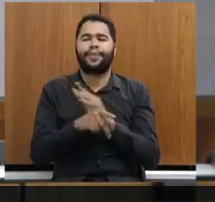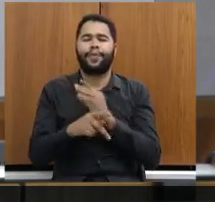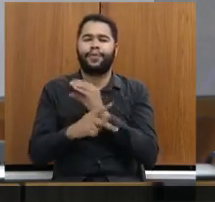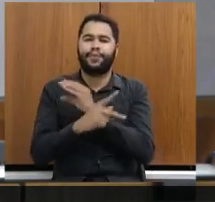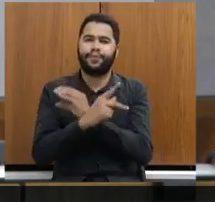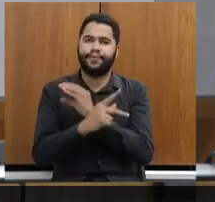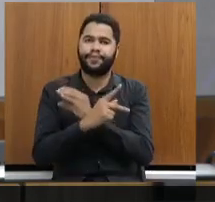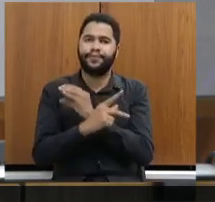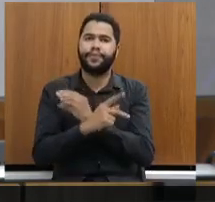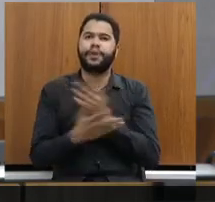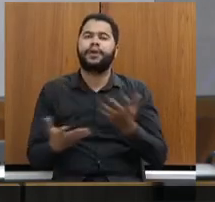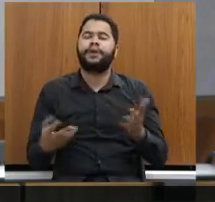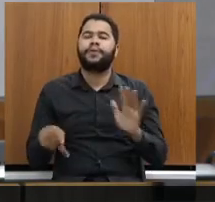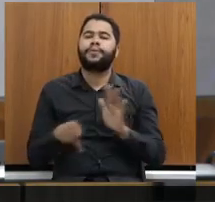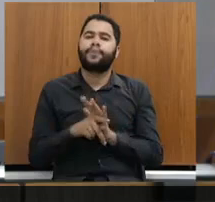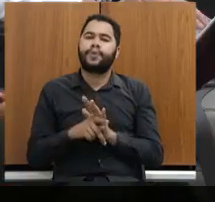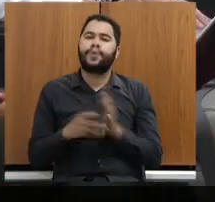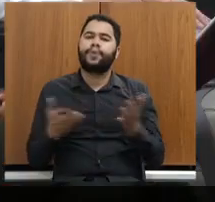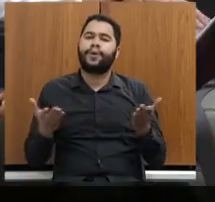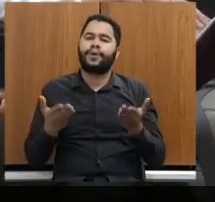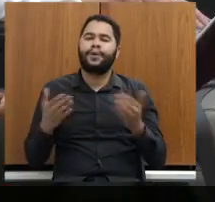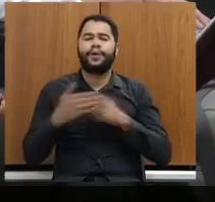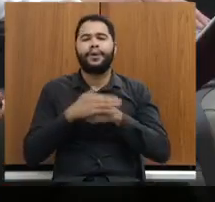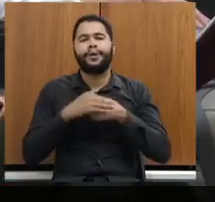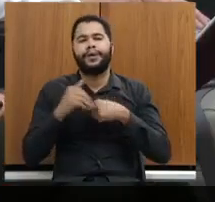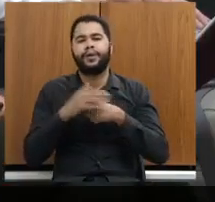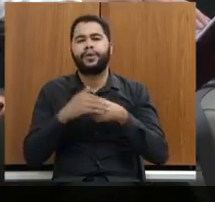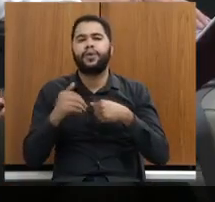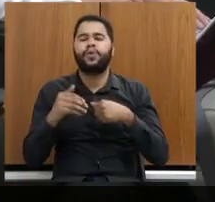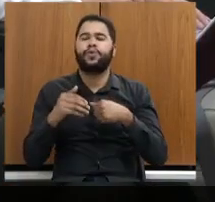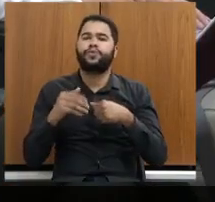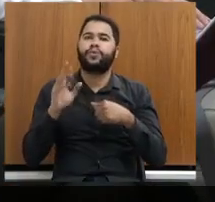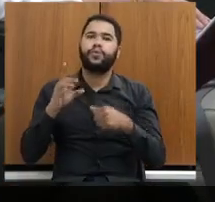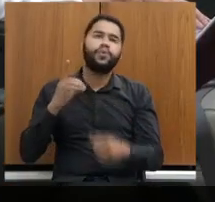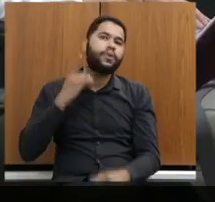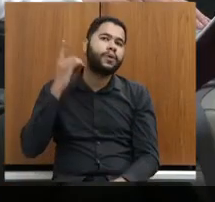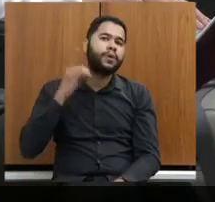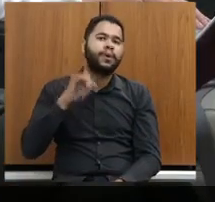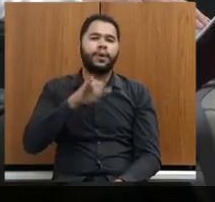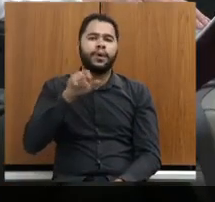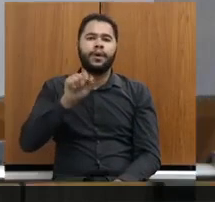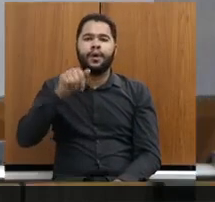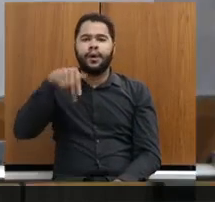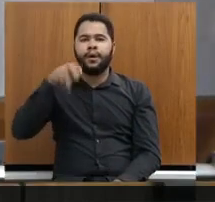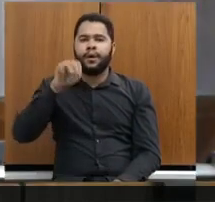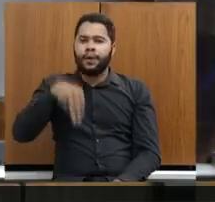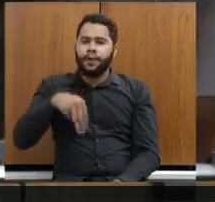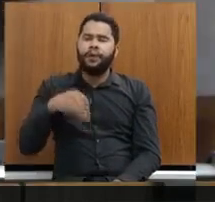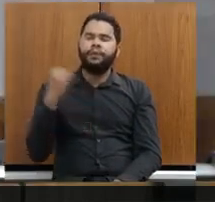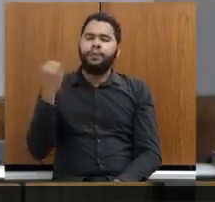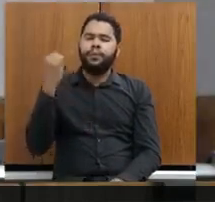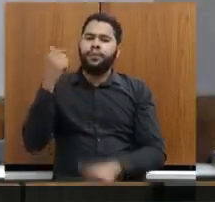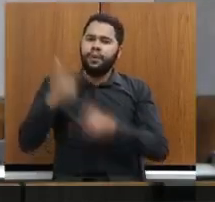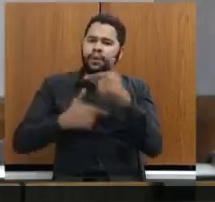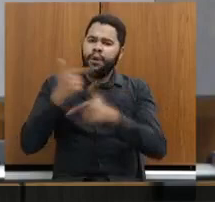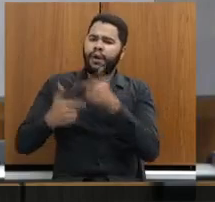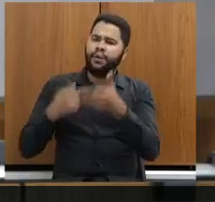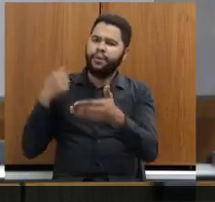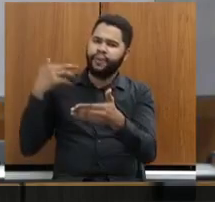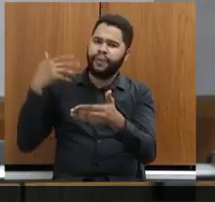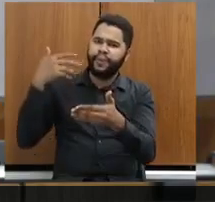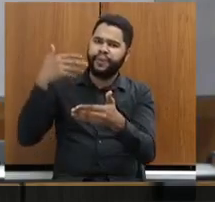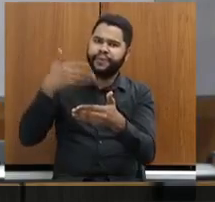agora nós vamos metade Dr Joaquim dizer da importância do trabalho que ele vem realizando Eu